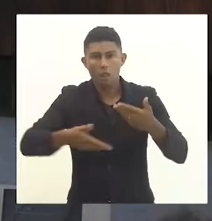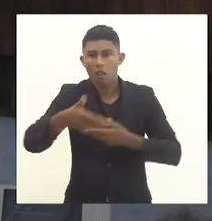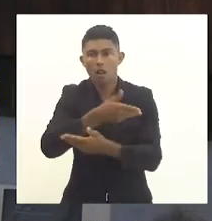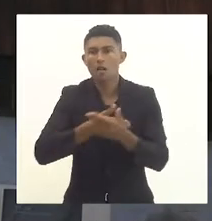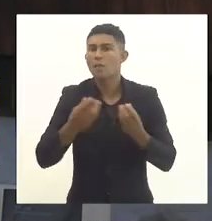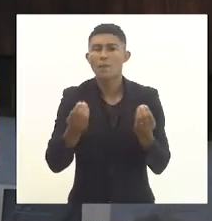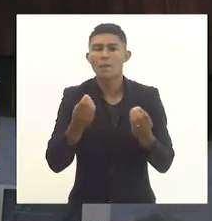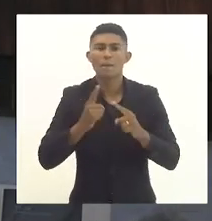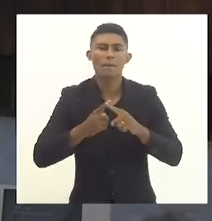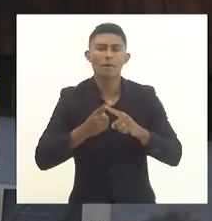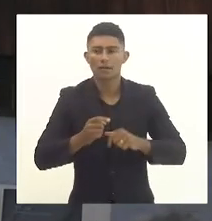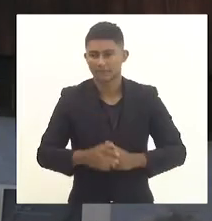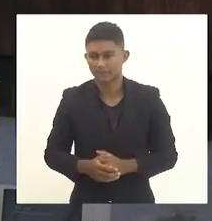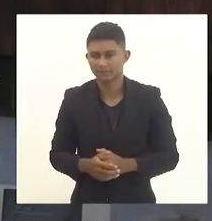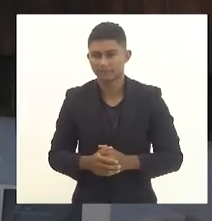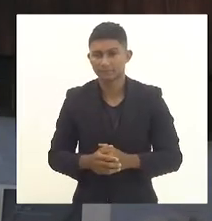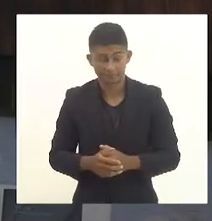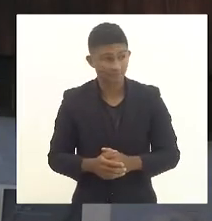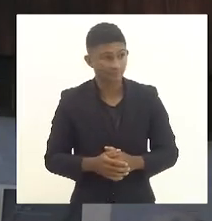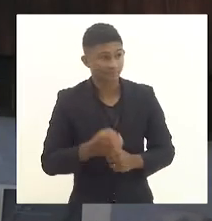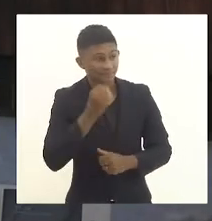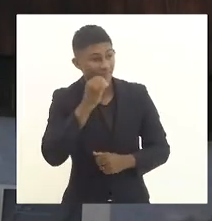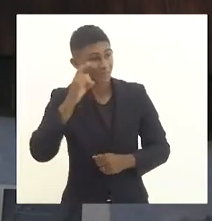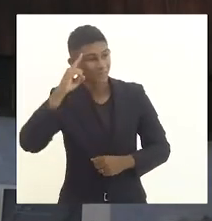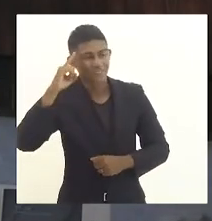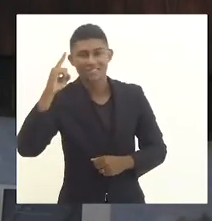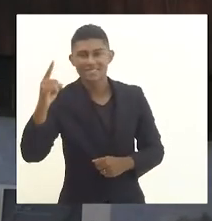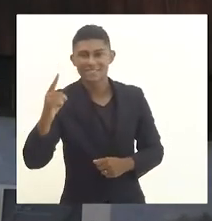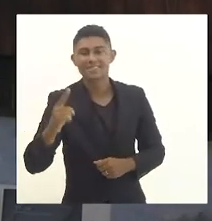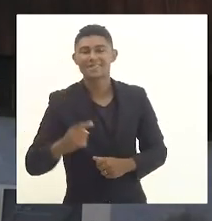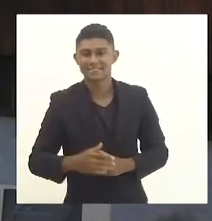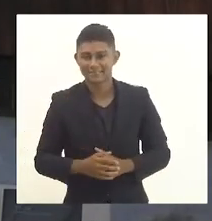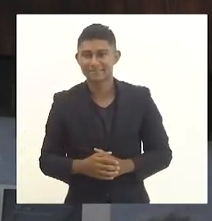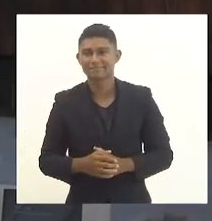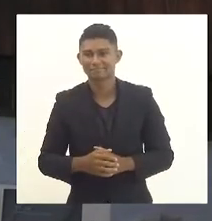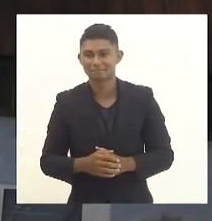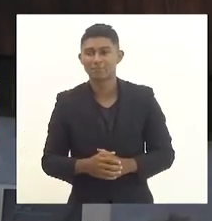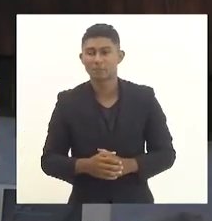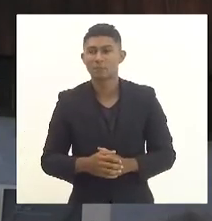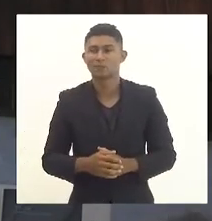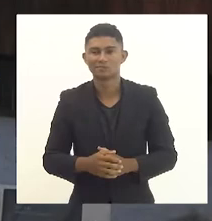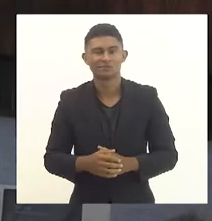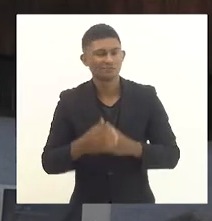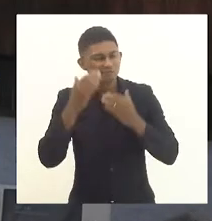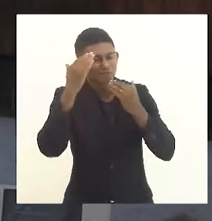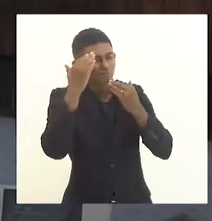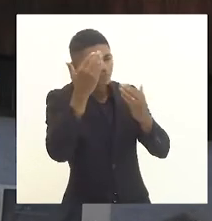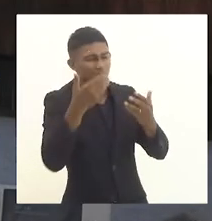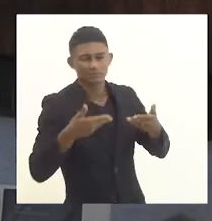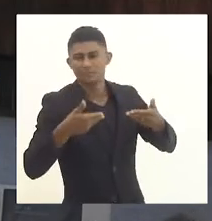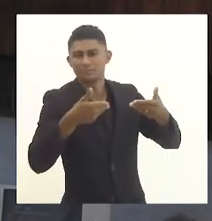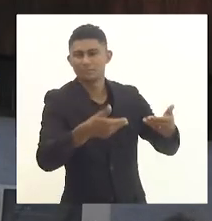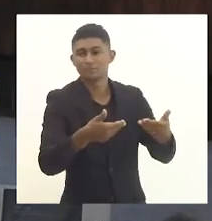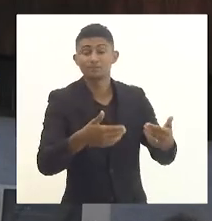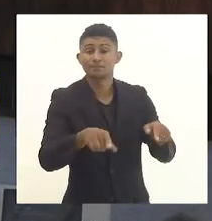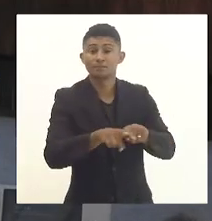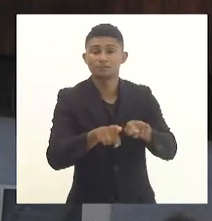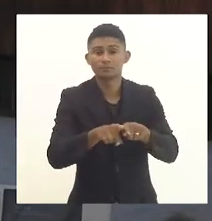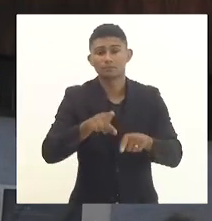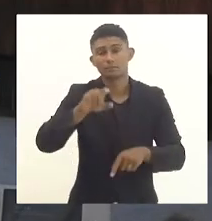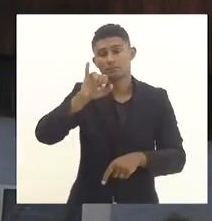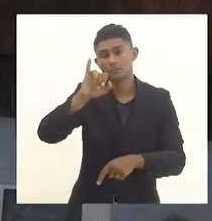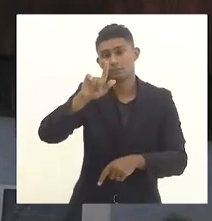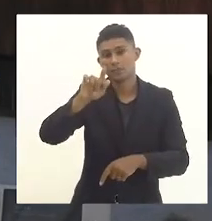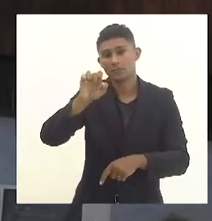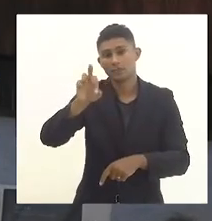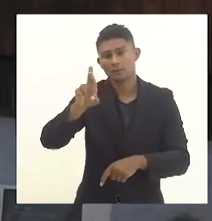Bom, então, bom dia a todos. Bom dia, deputado. Obrigado pelo espaço. Bom dia, Igor. Obrigado por tão